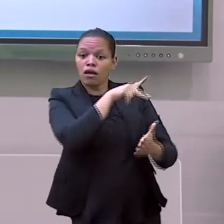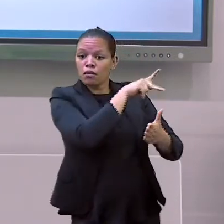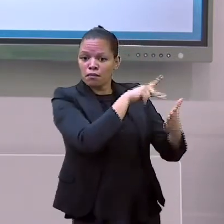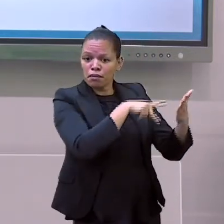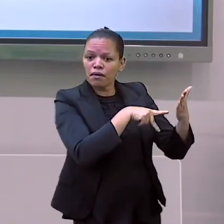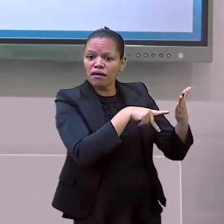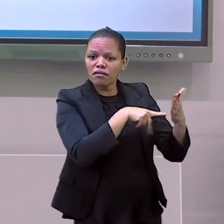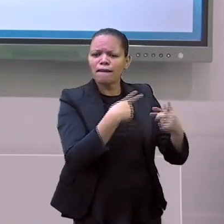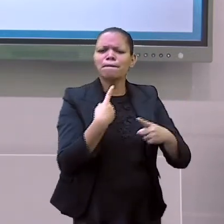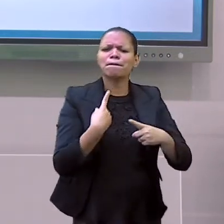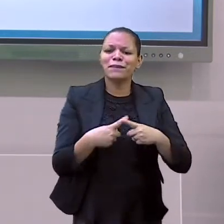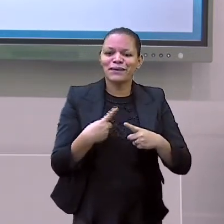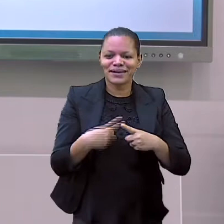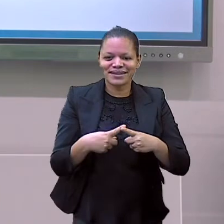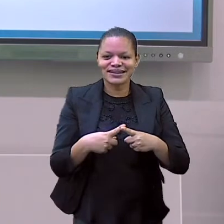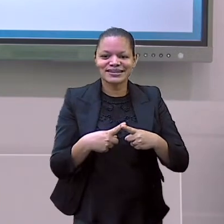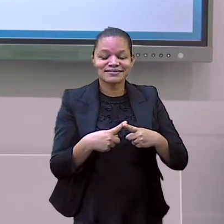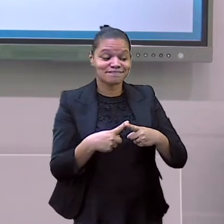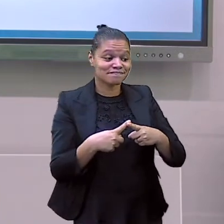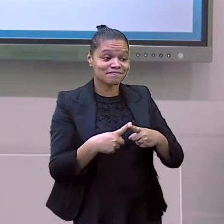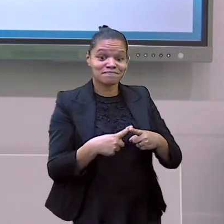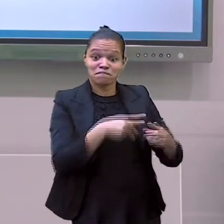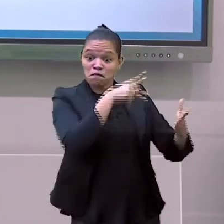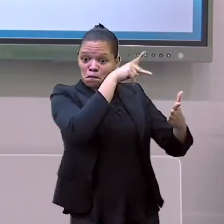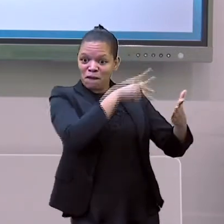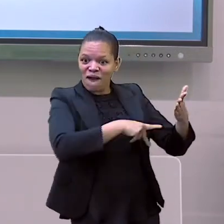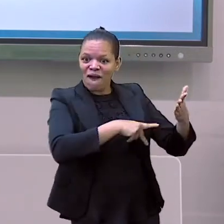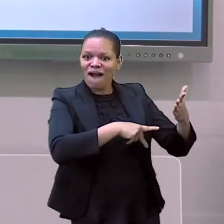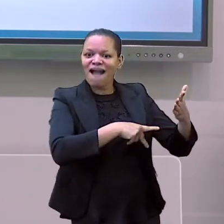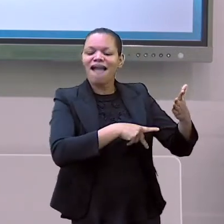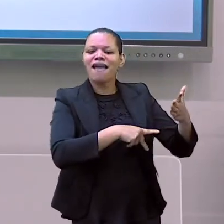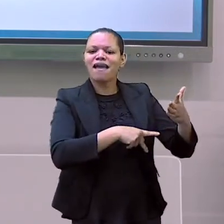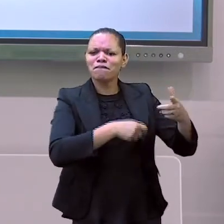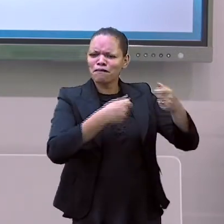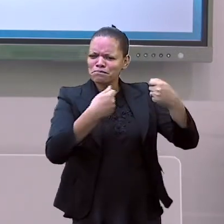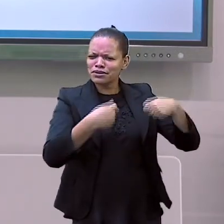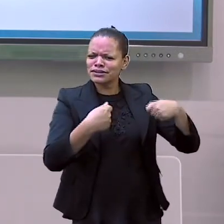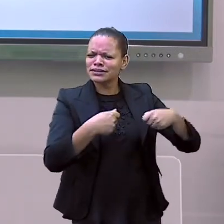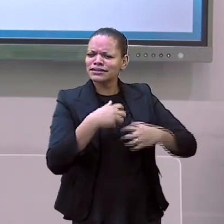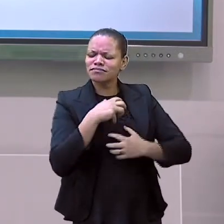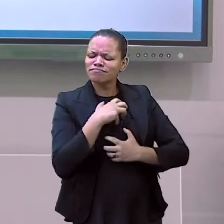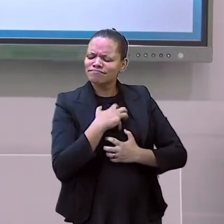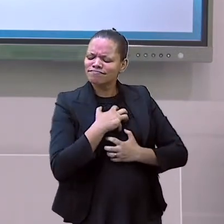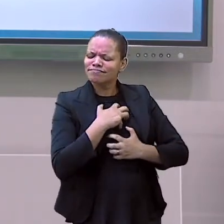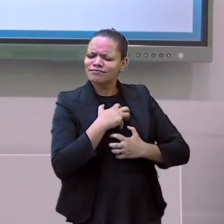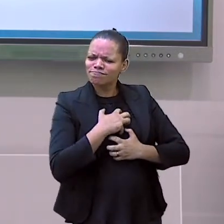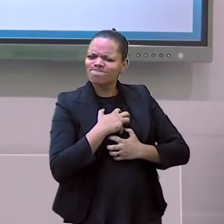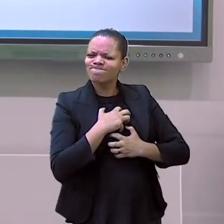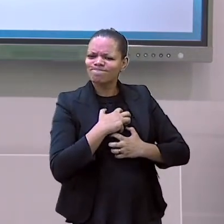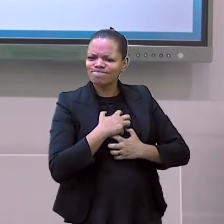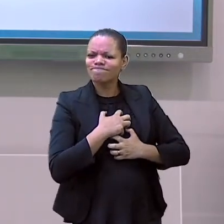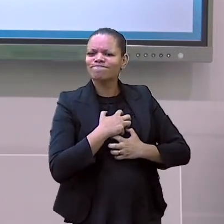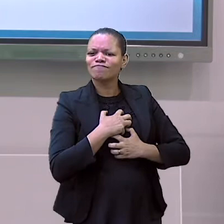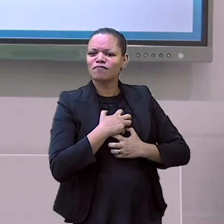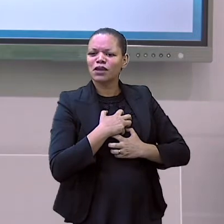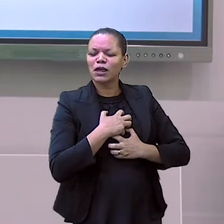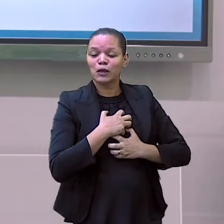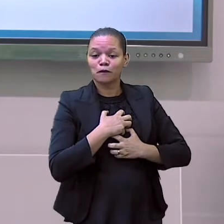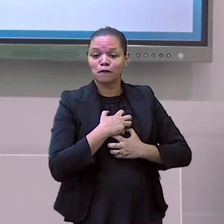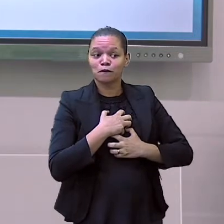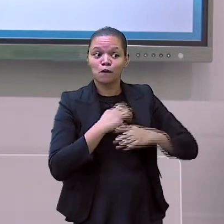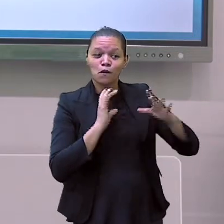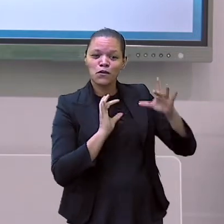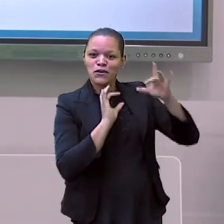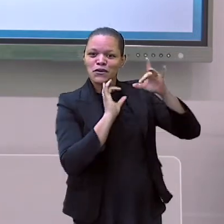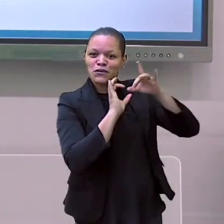ele requer o quê? Um sentimento. Você mantém a entonação, você faz aquela conexão